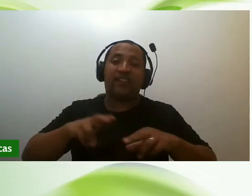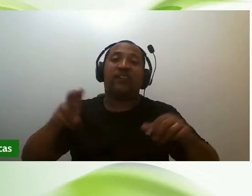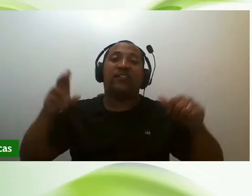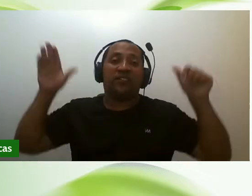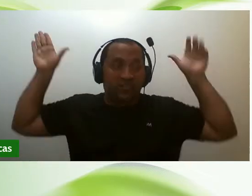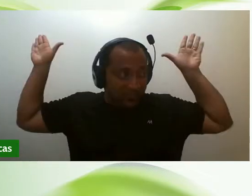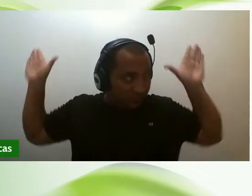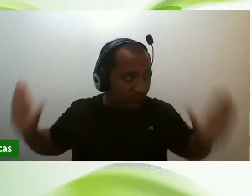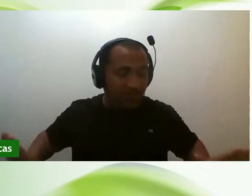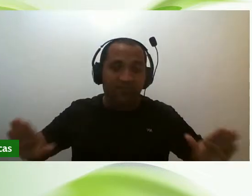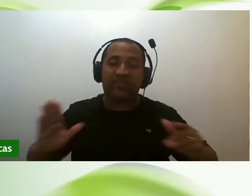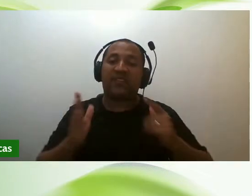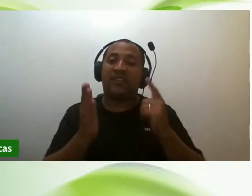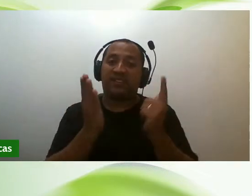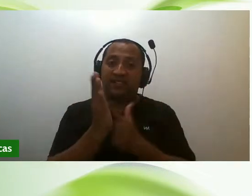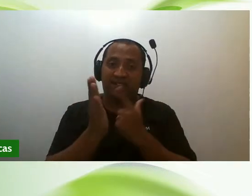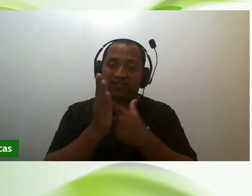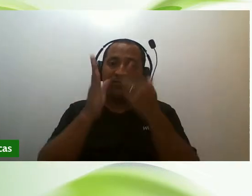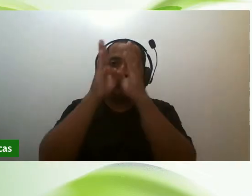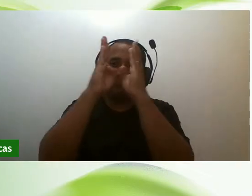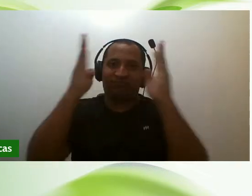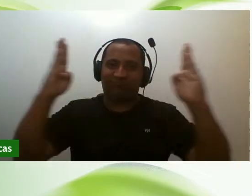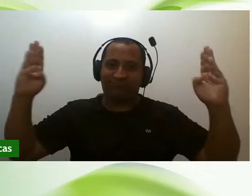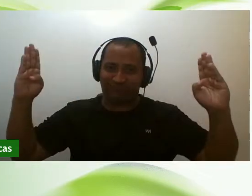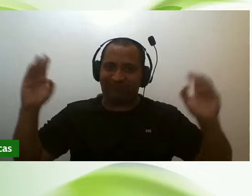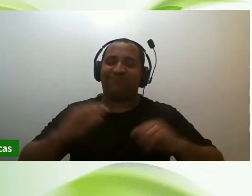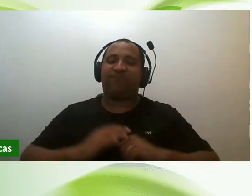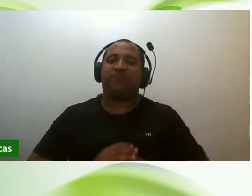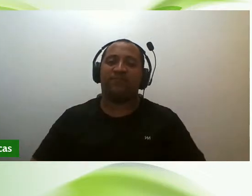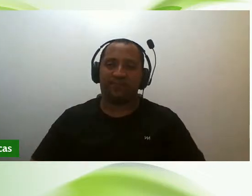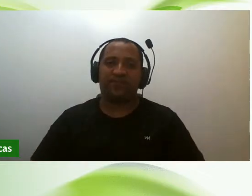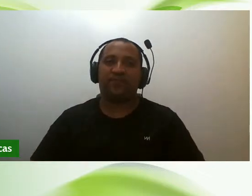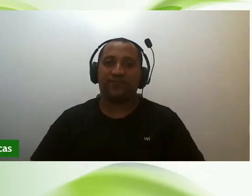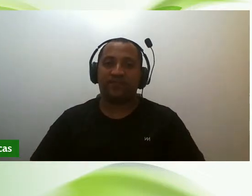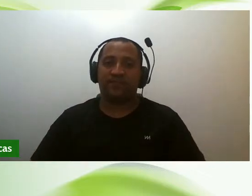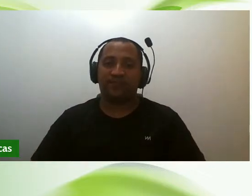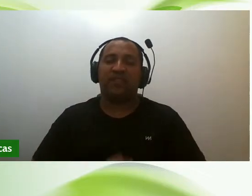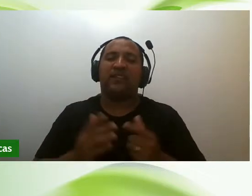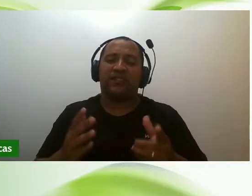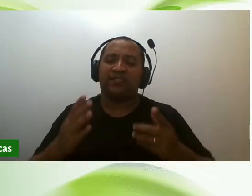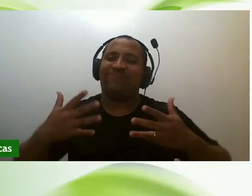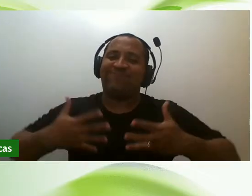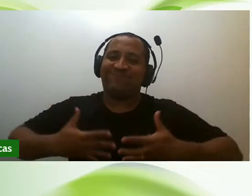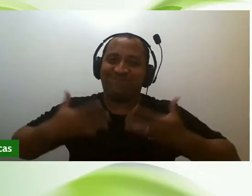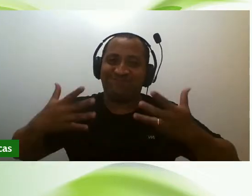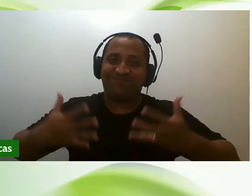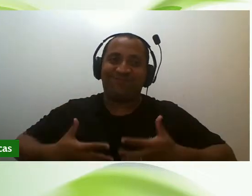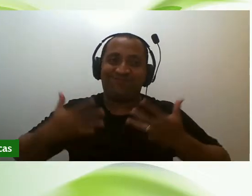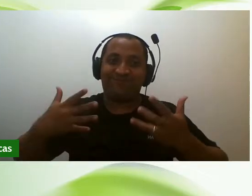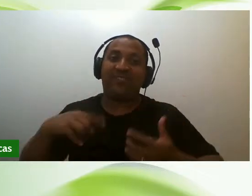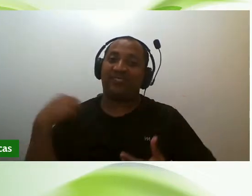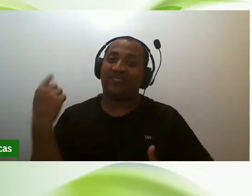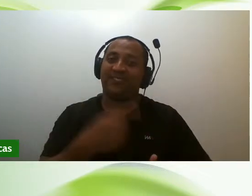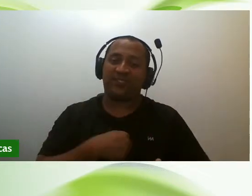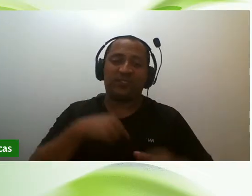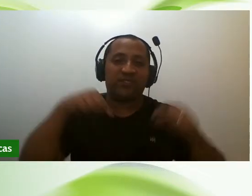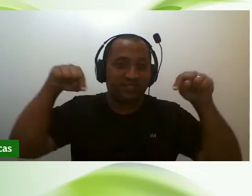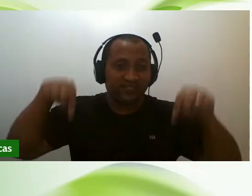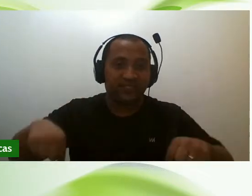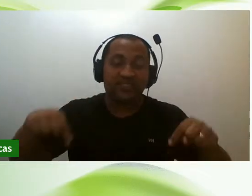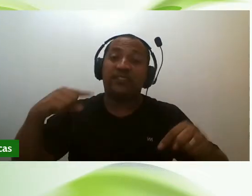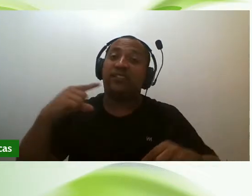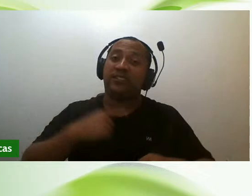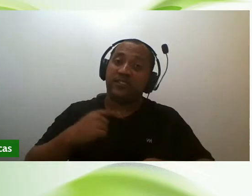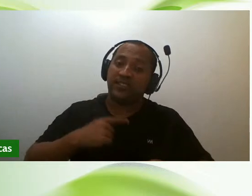meu fundo tem uma estante com livros. Que alegria receber aqui hoje a minha colega